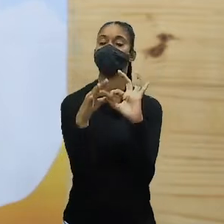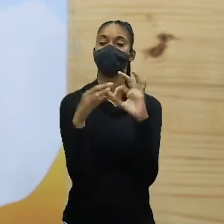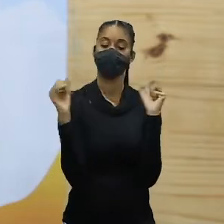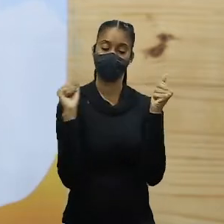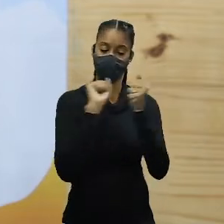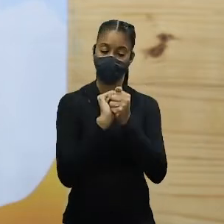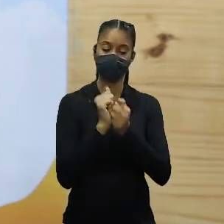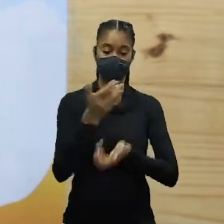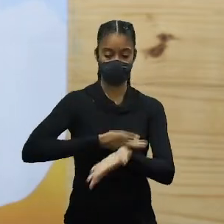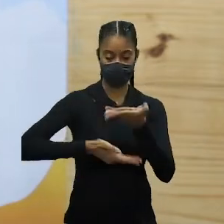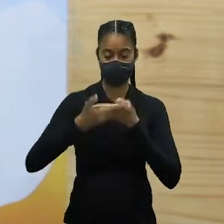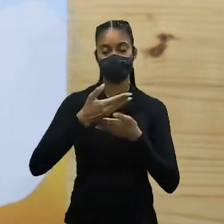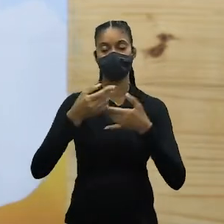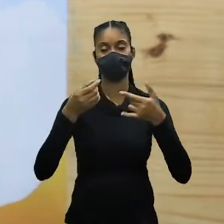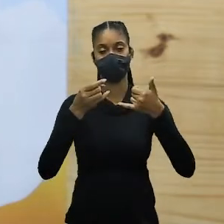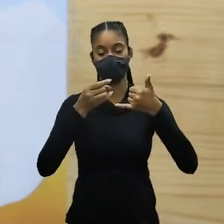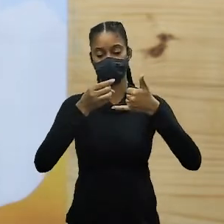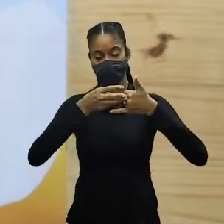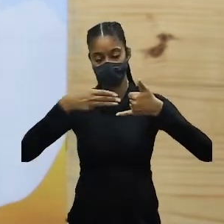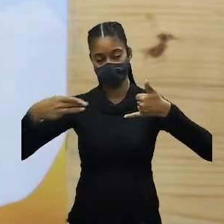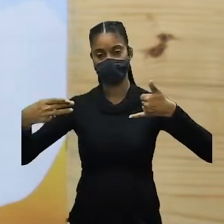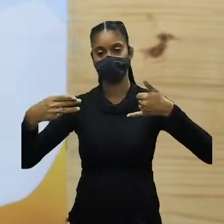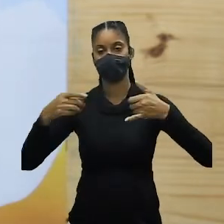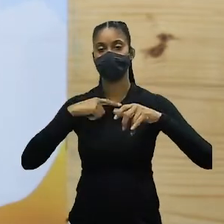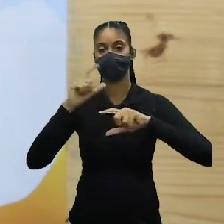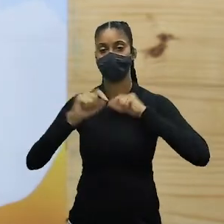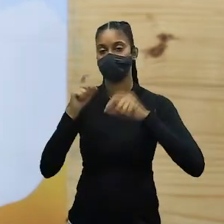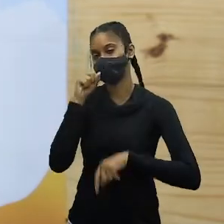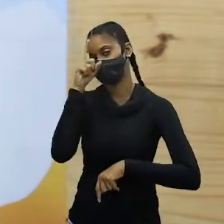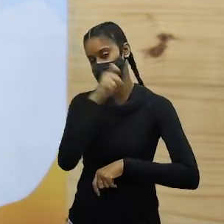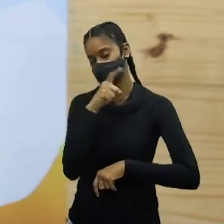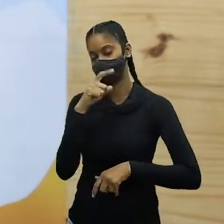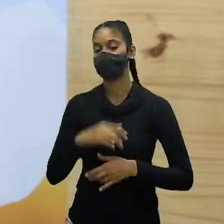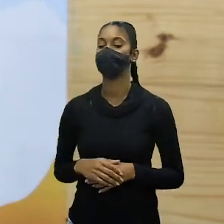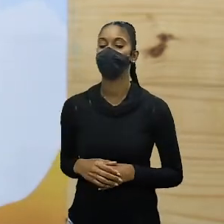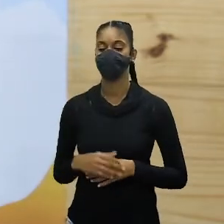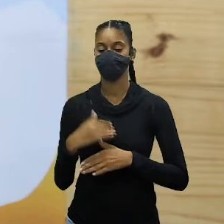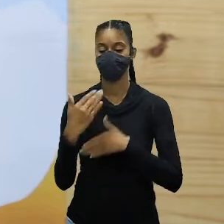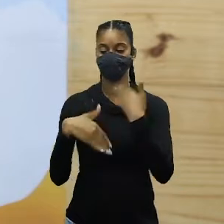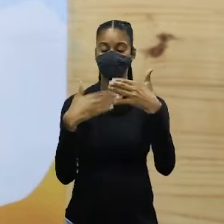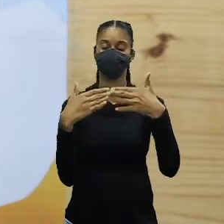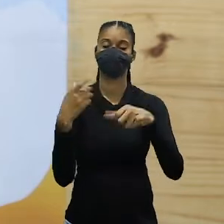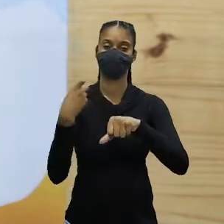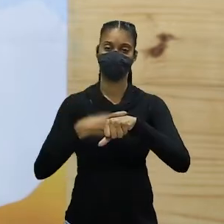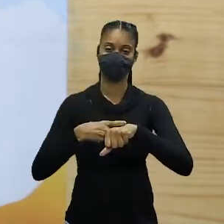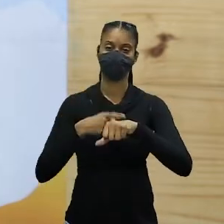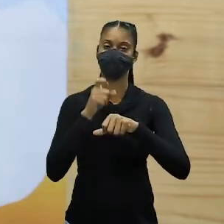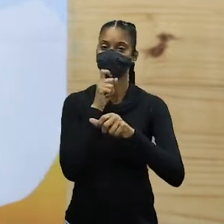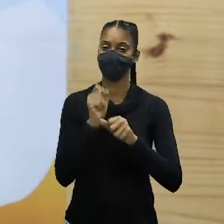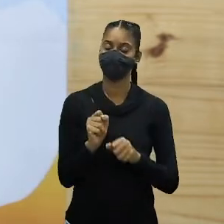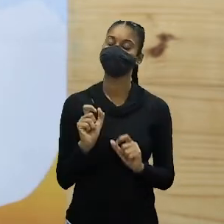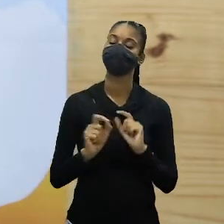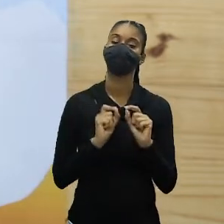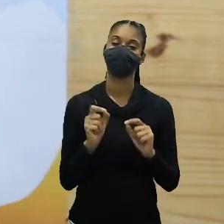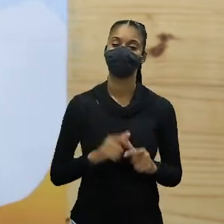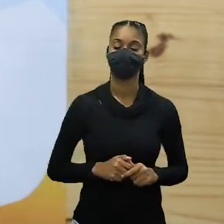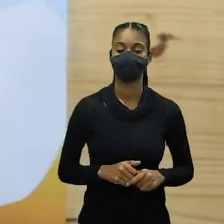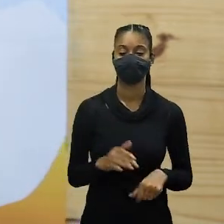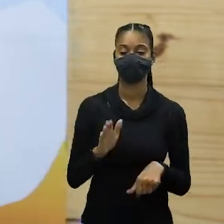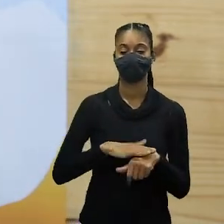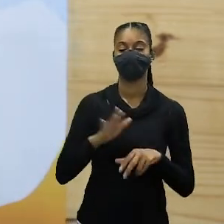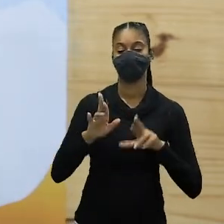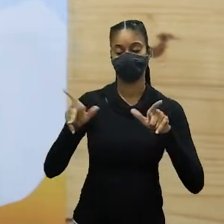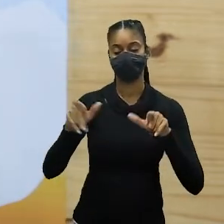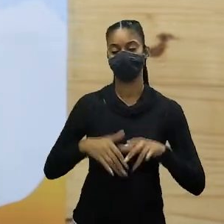a interação entre as moléculas de água se torna mais difícil. E o processo de solidificação, de congelamento dessa água é mais